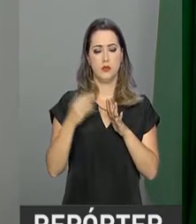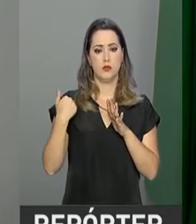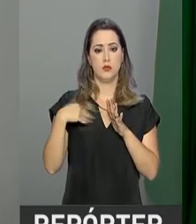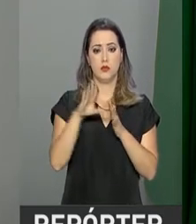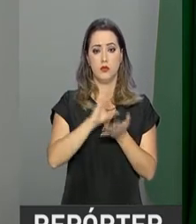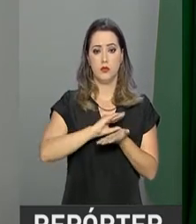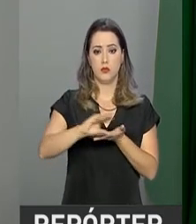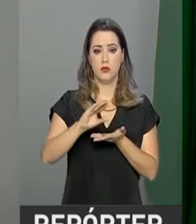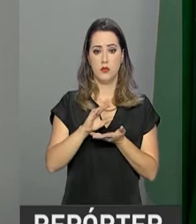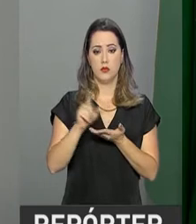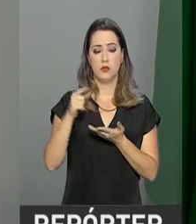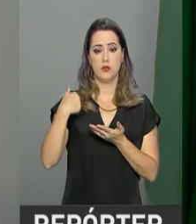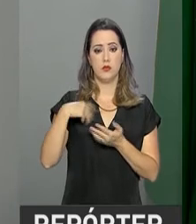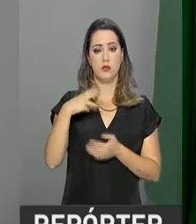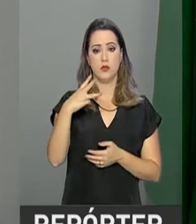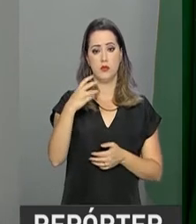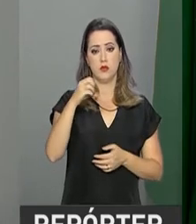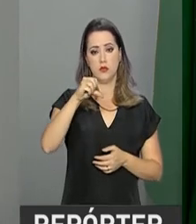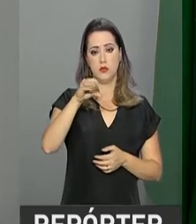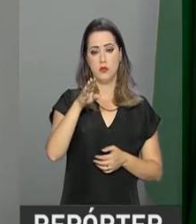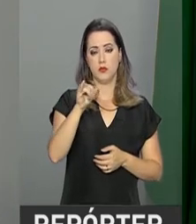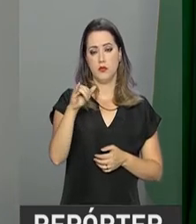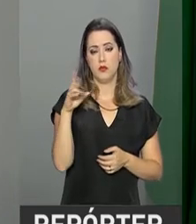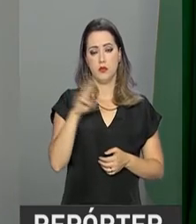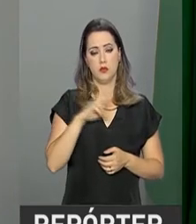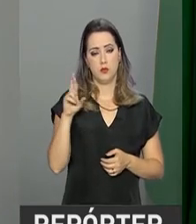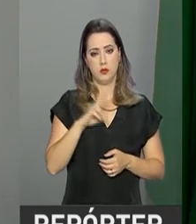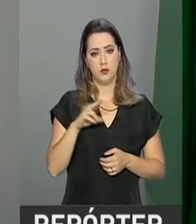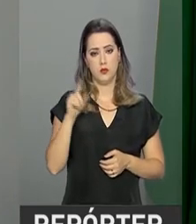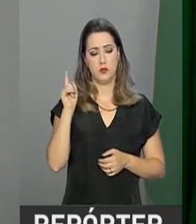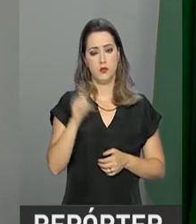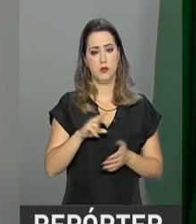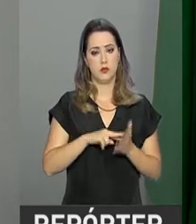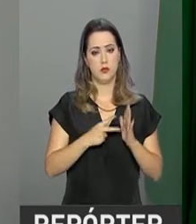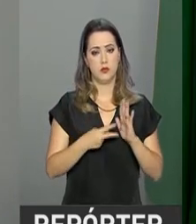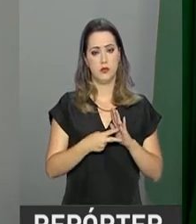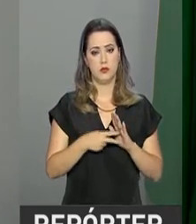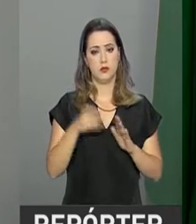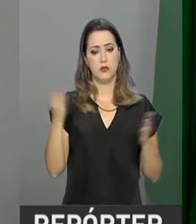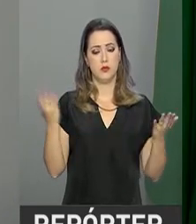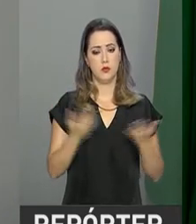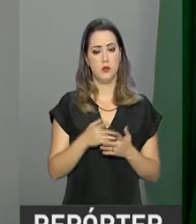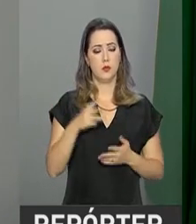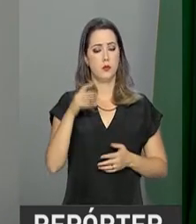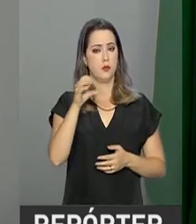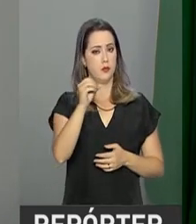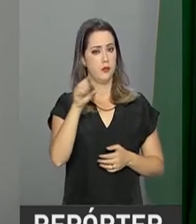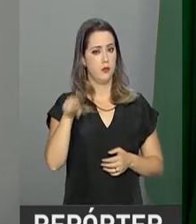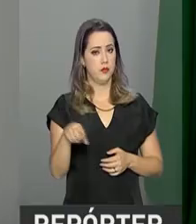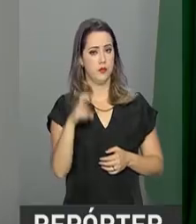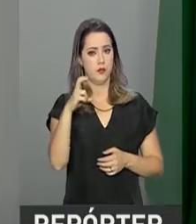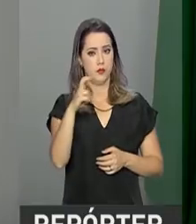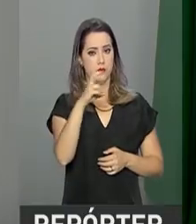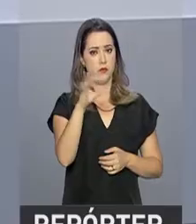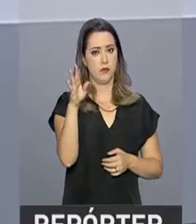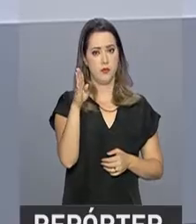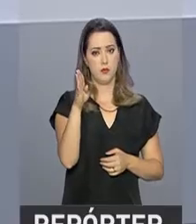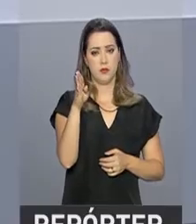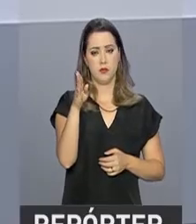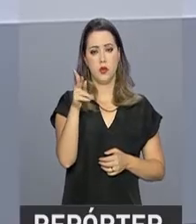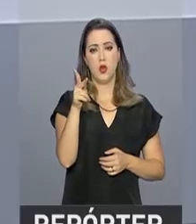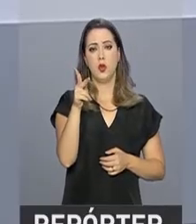aporte total de 39 bilhões de reais o que corresponde hoje a 0,55 por cento do pib